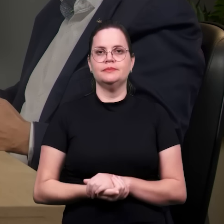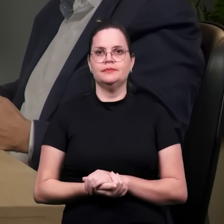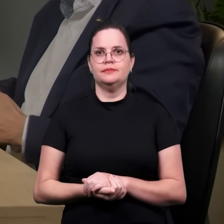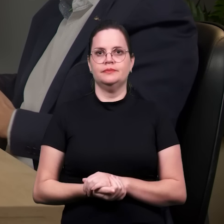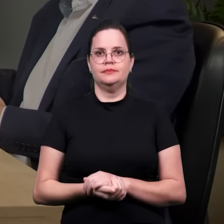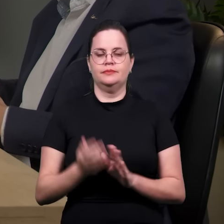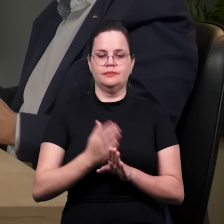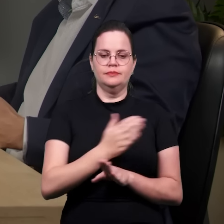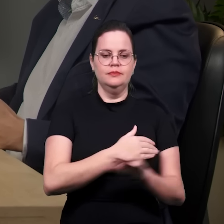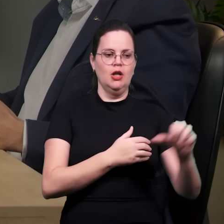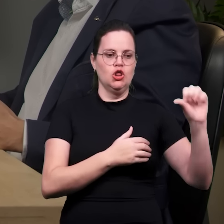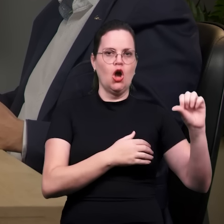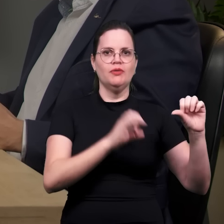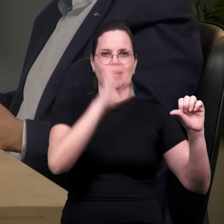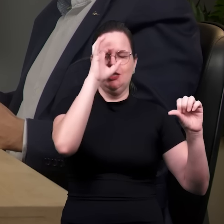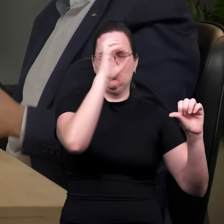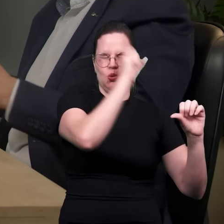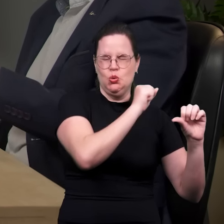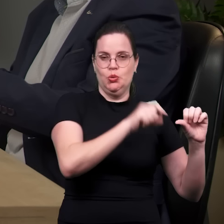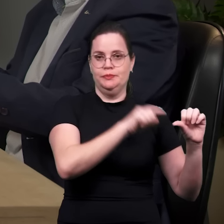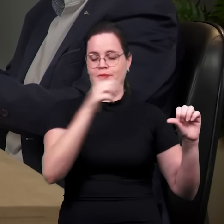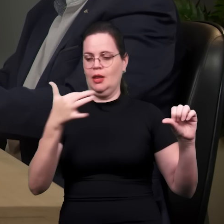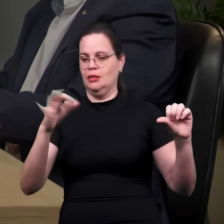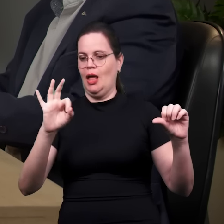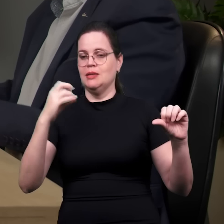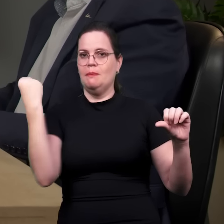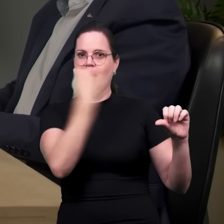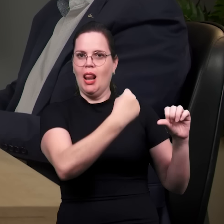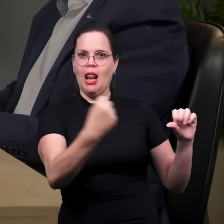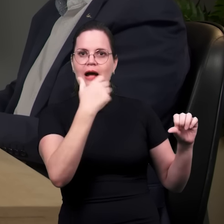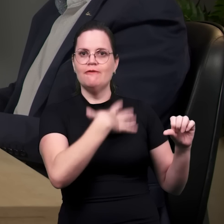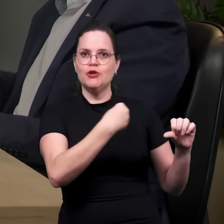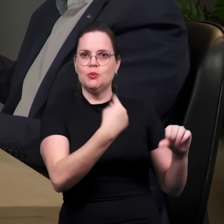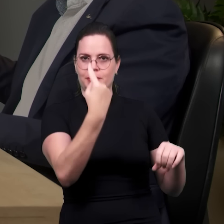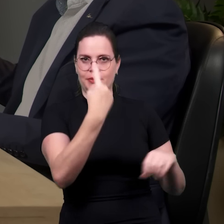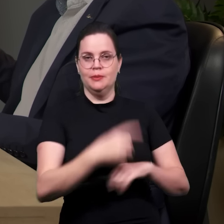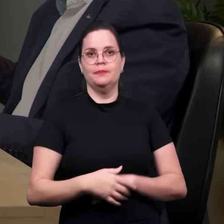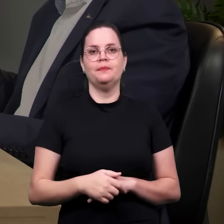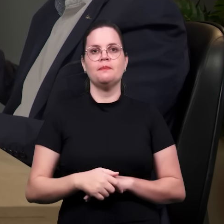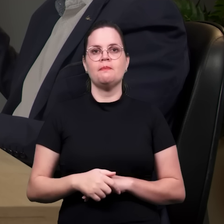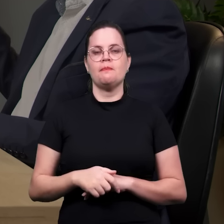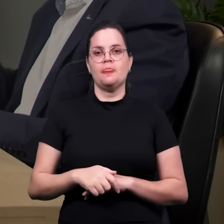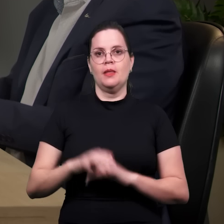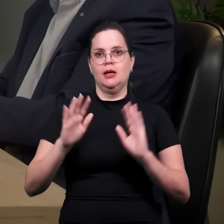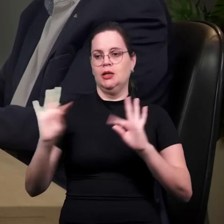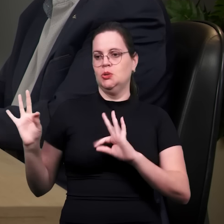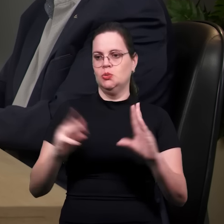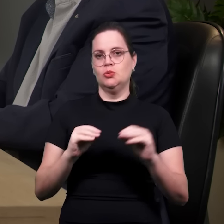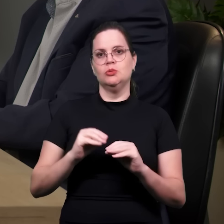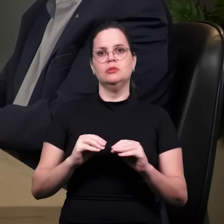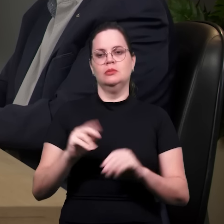das trevas e a morte dos primogênitos, Israel foi preparado pelo Senhor. E aqui então o texto de